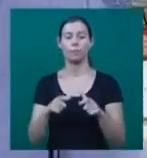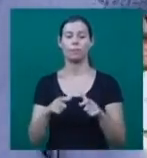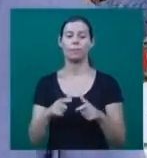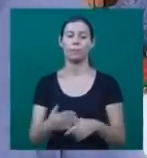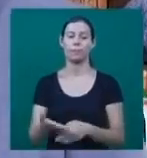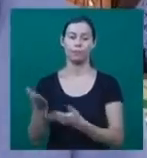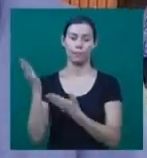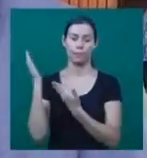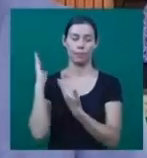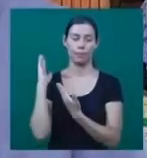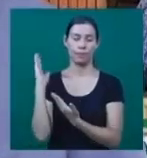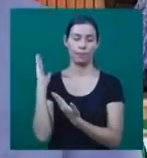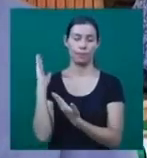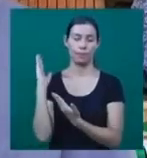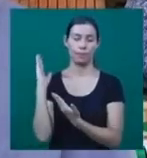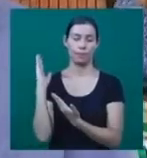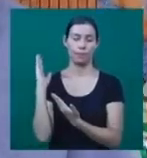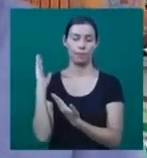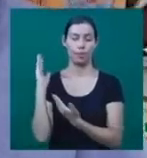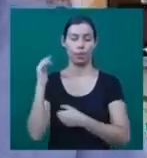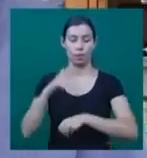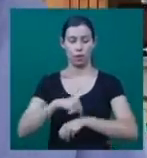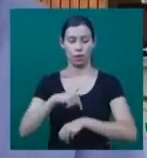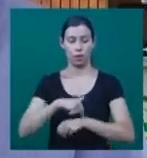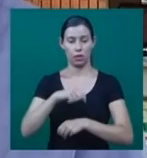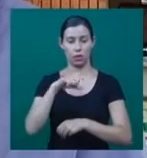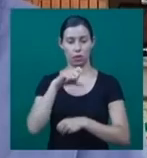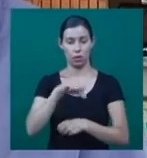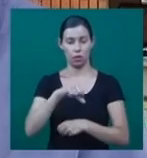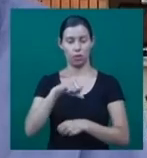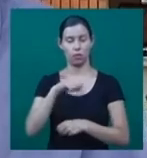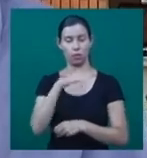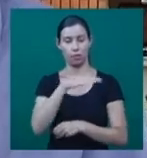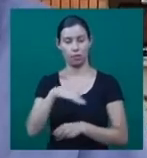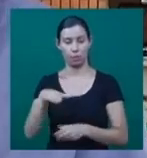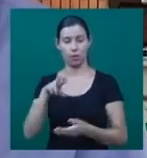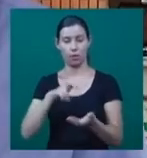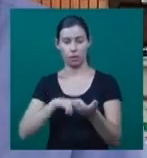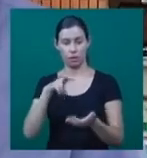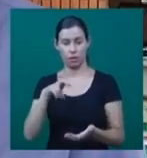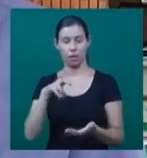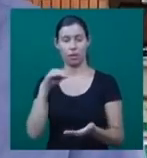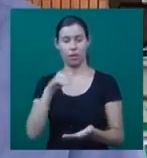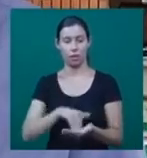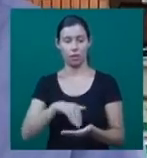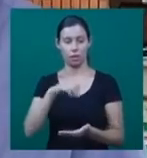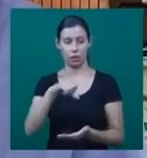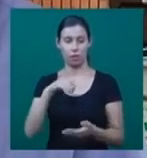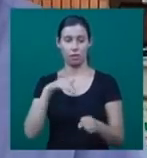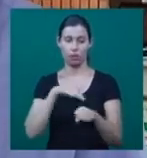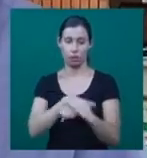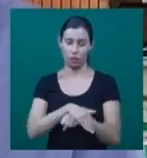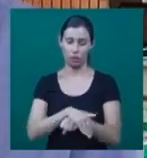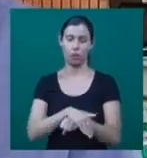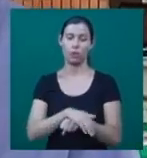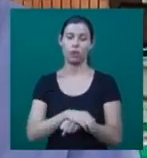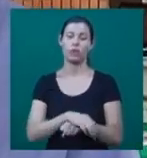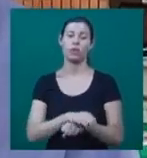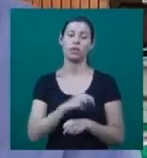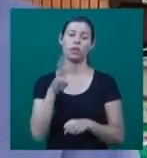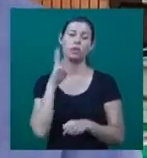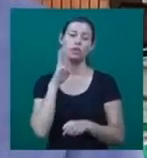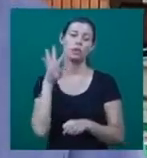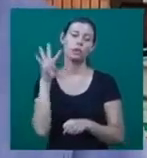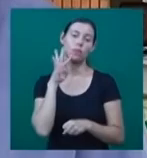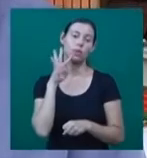Santa Mônica. Das 9h30 da manhã às 9 da noite, terça, quarta e quinta, tá? 11, 12 e 13